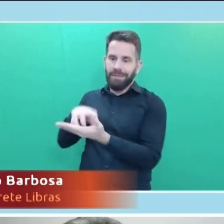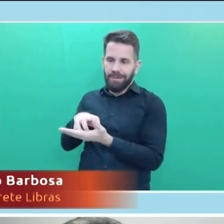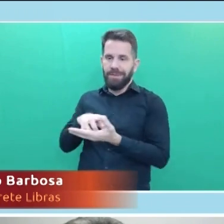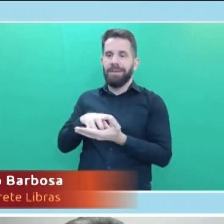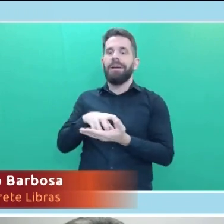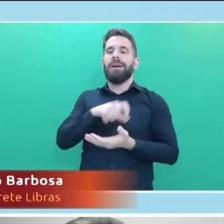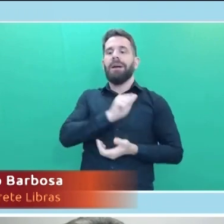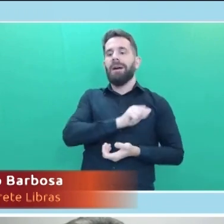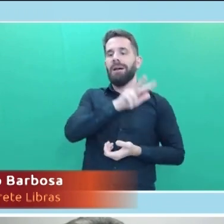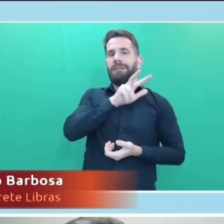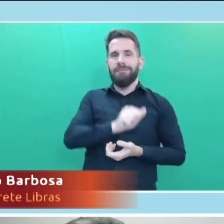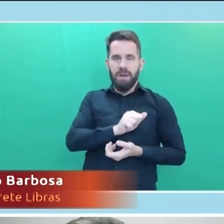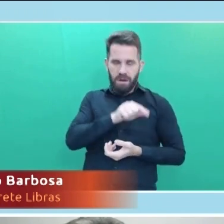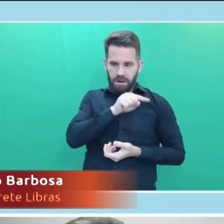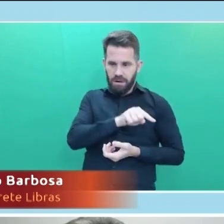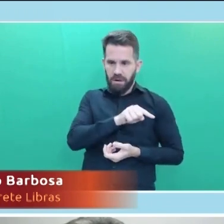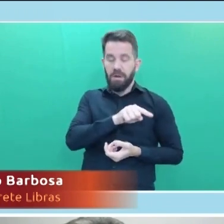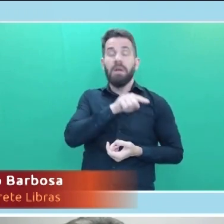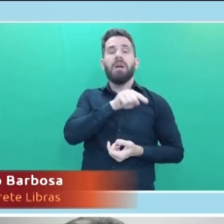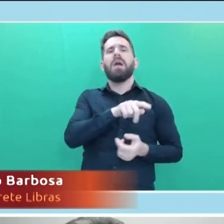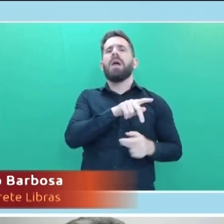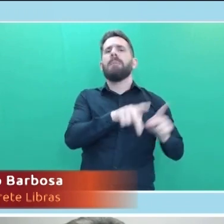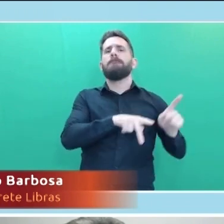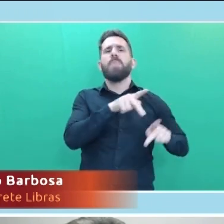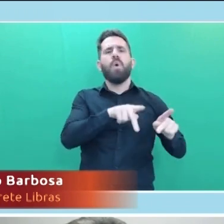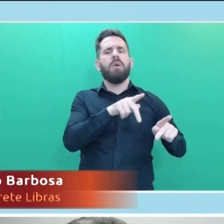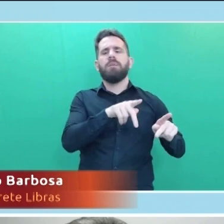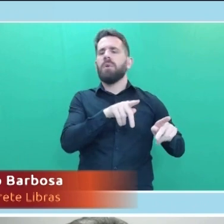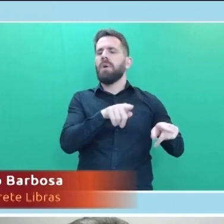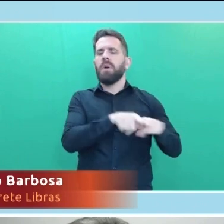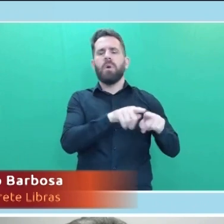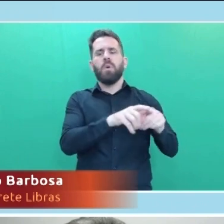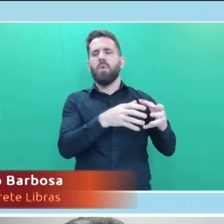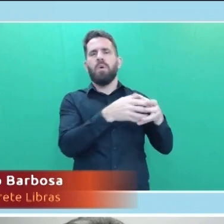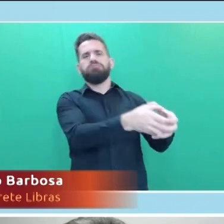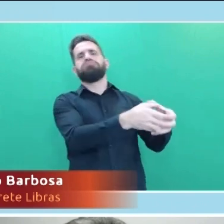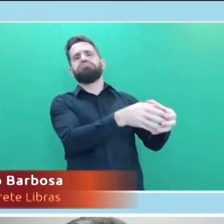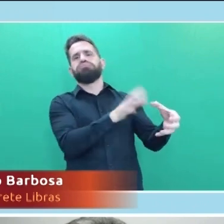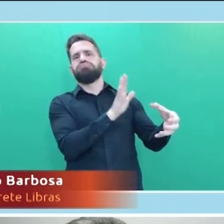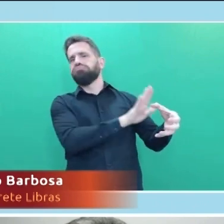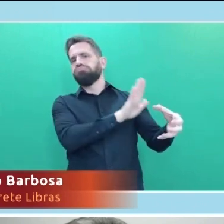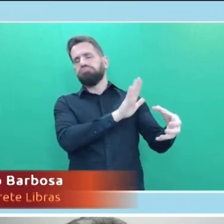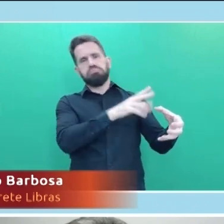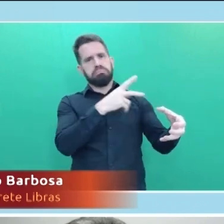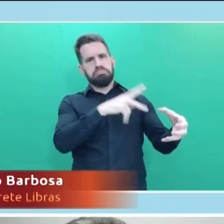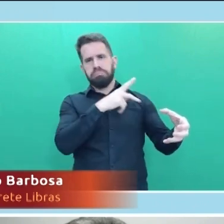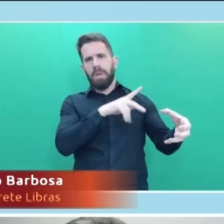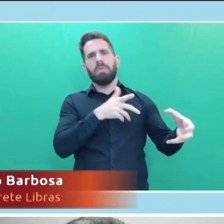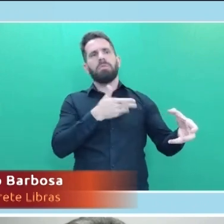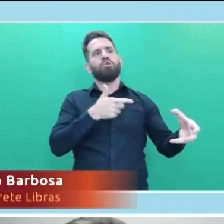que o povo está isolado, não tem aldeia, mas está lá